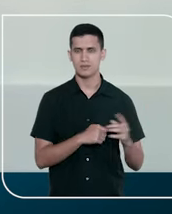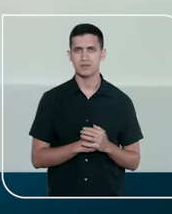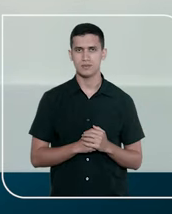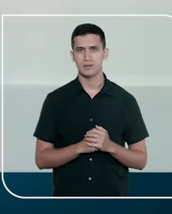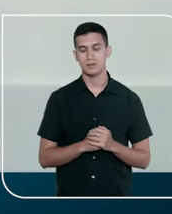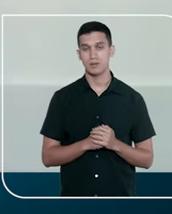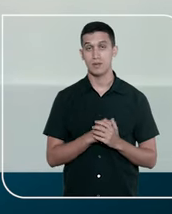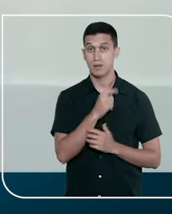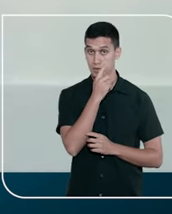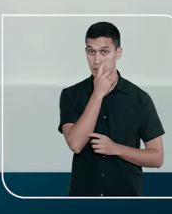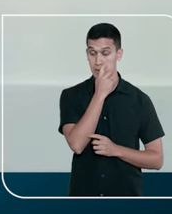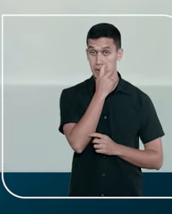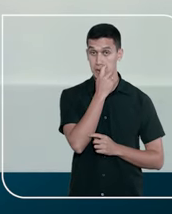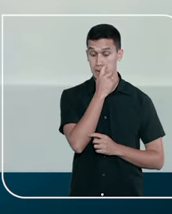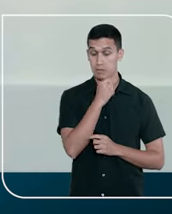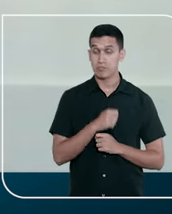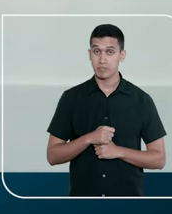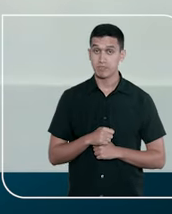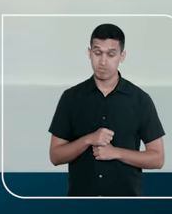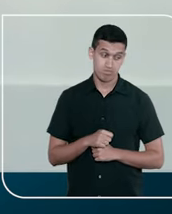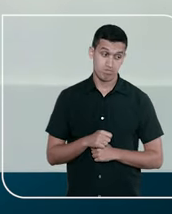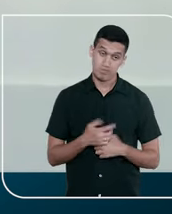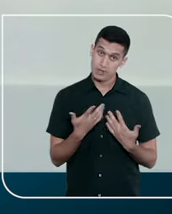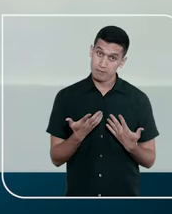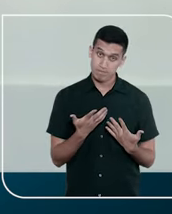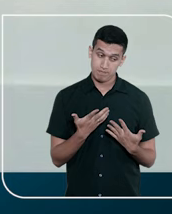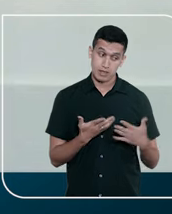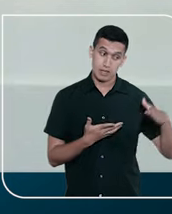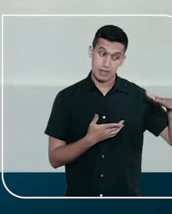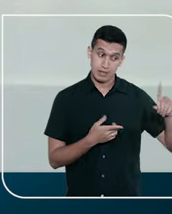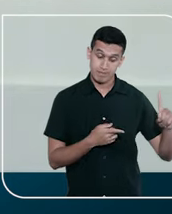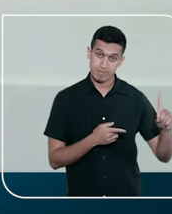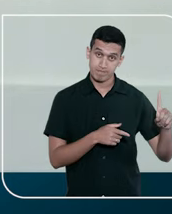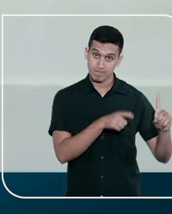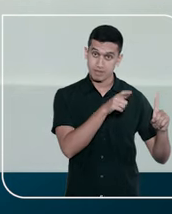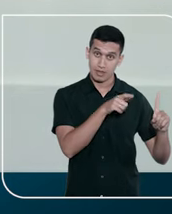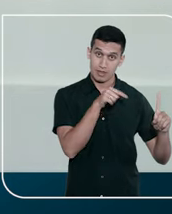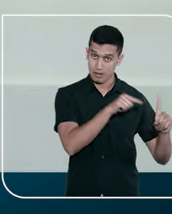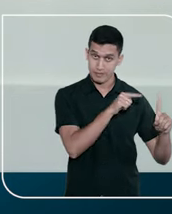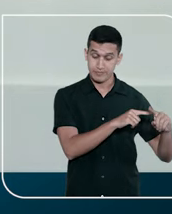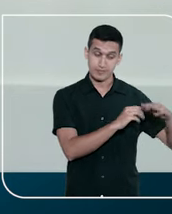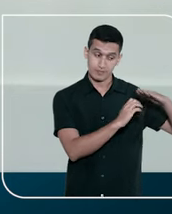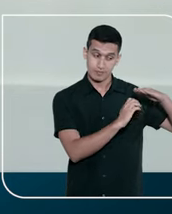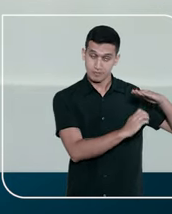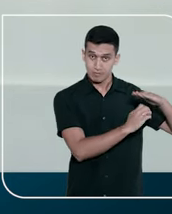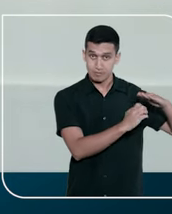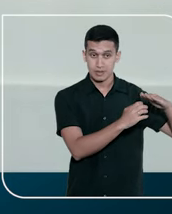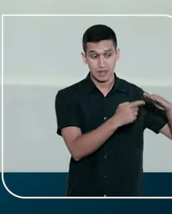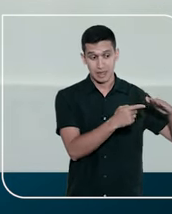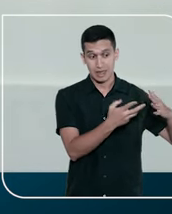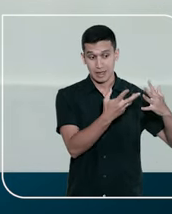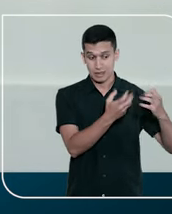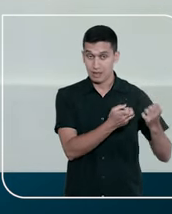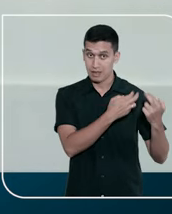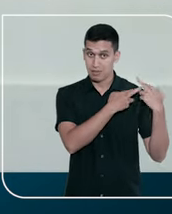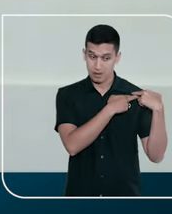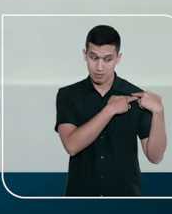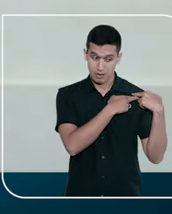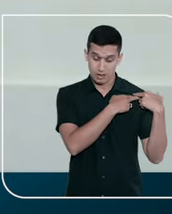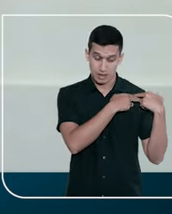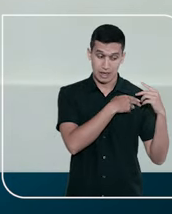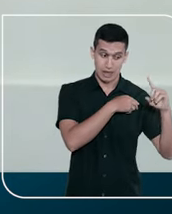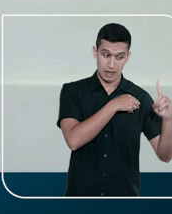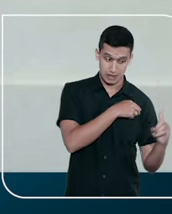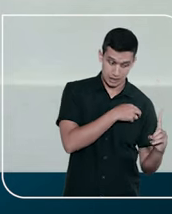No final, a companhia aérea ela assume a responsabilidade de transportar um passageiro de um ponto A para o ponto B.